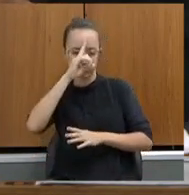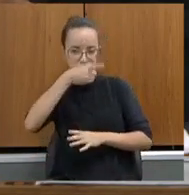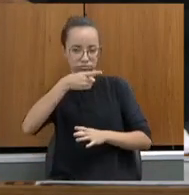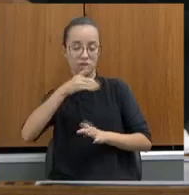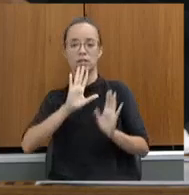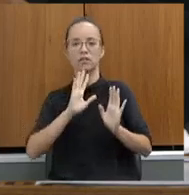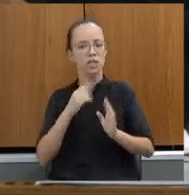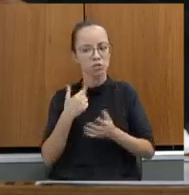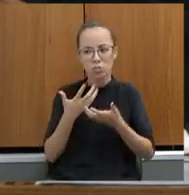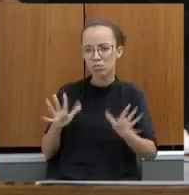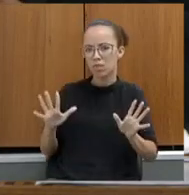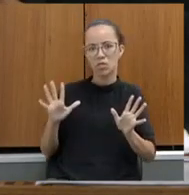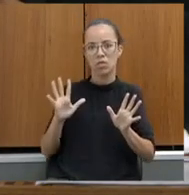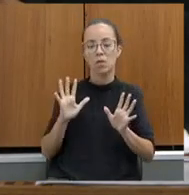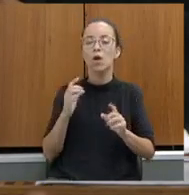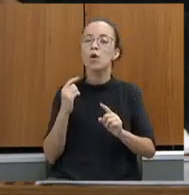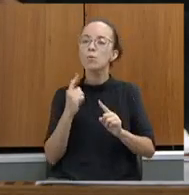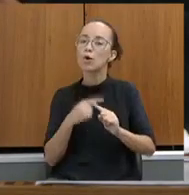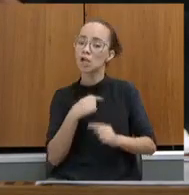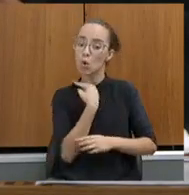a gente sabe qual é o nosso ambiente de trabalho.